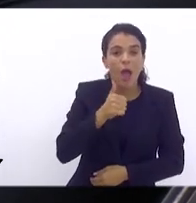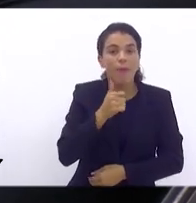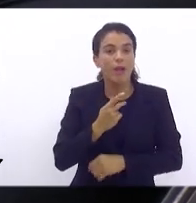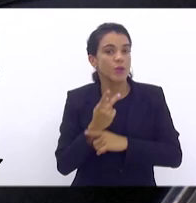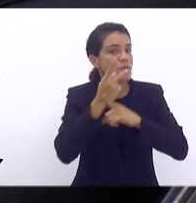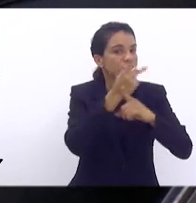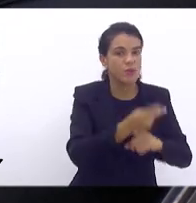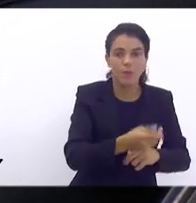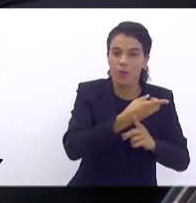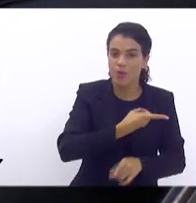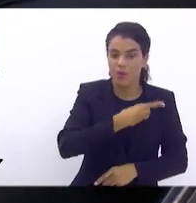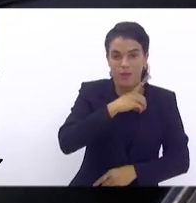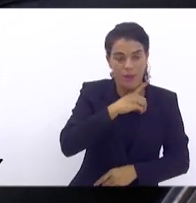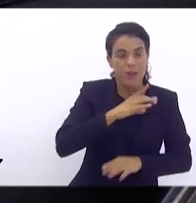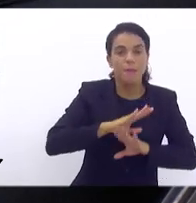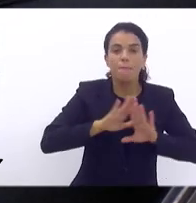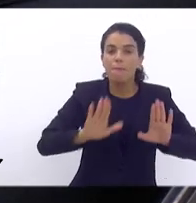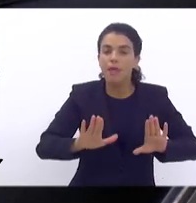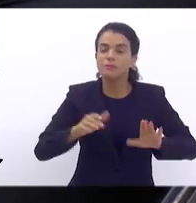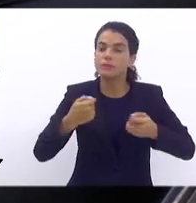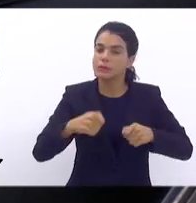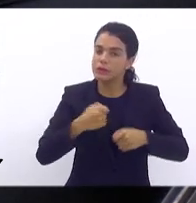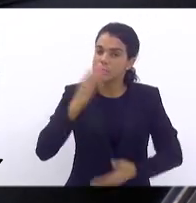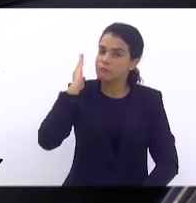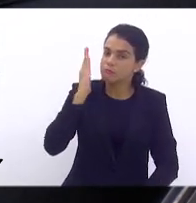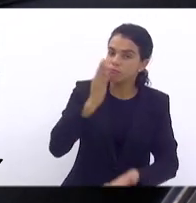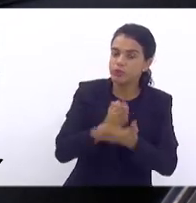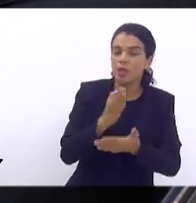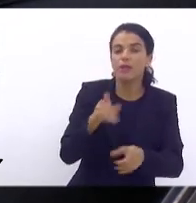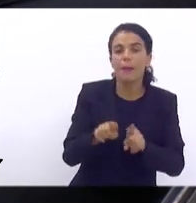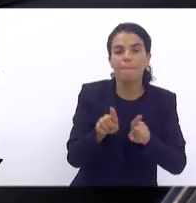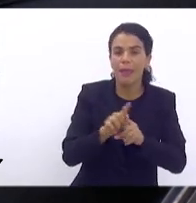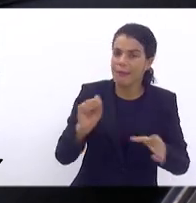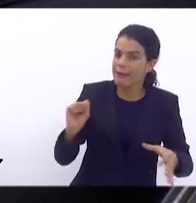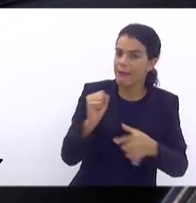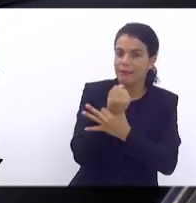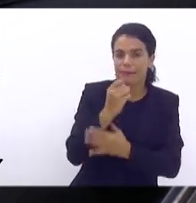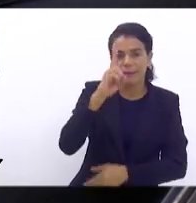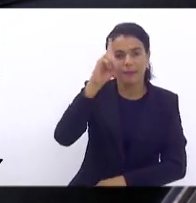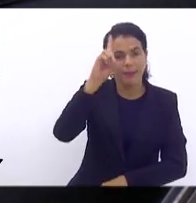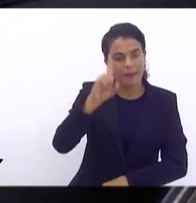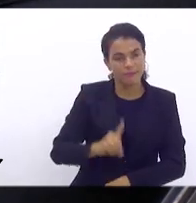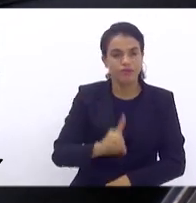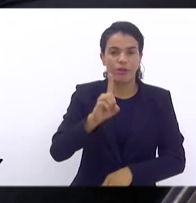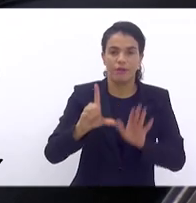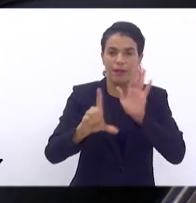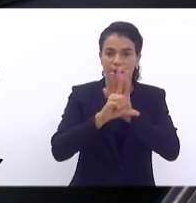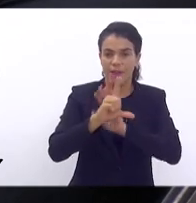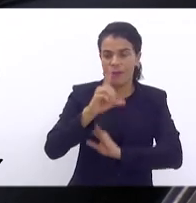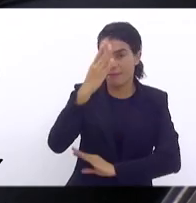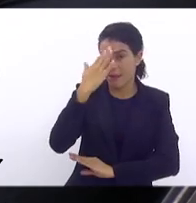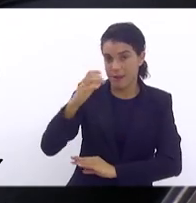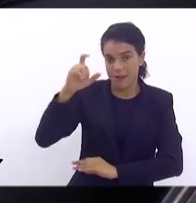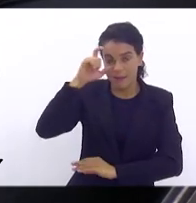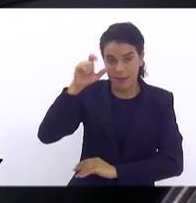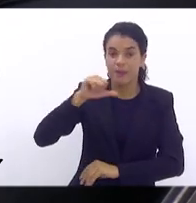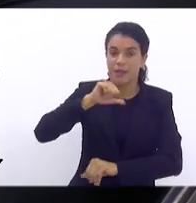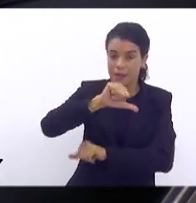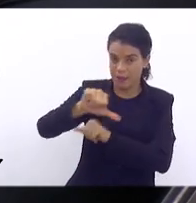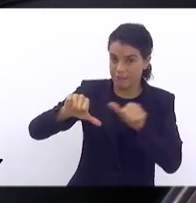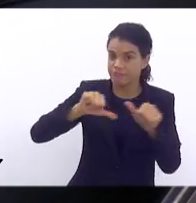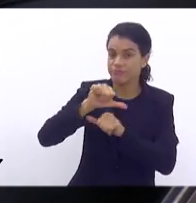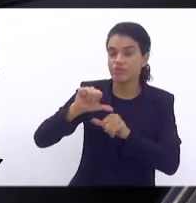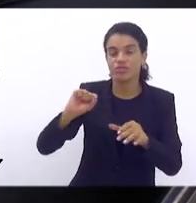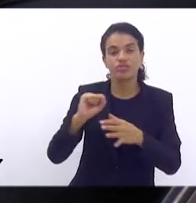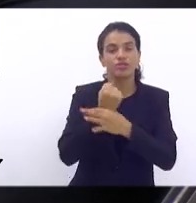à delegacia de polícia e precisa acessar esse sistema de garantia da Lei Maria da Penha a gente pode hoje em dia tem uma alteração na lei Maria da Penha